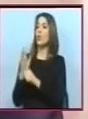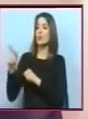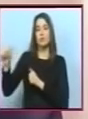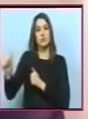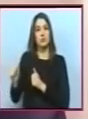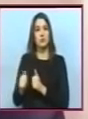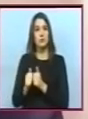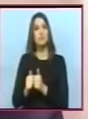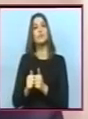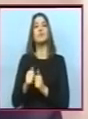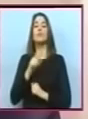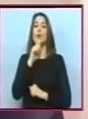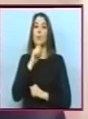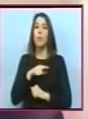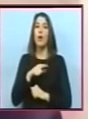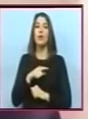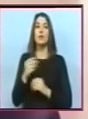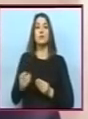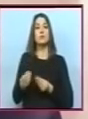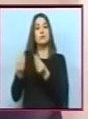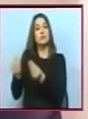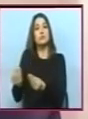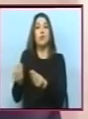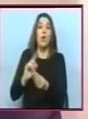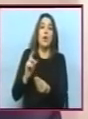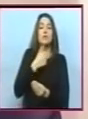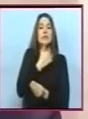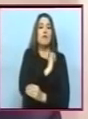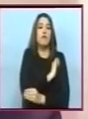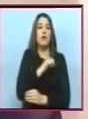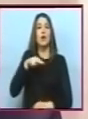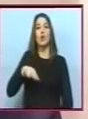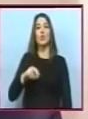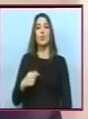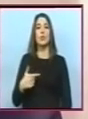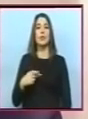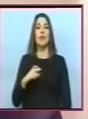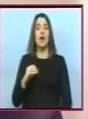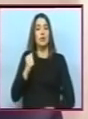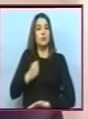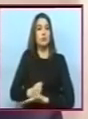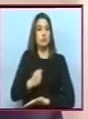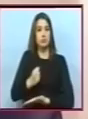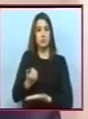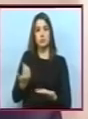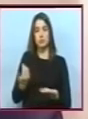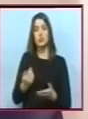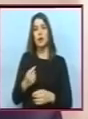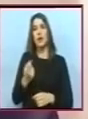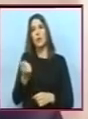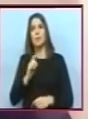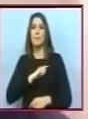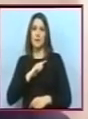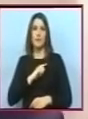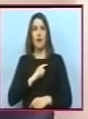e que podem ou não ser depositados no notário. São testamentos um bocadinho mais privados, digamos